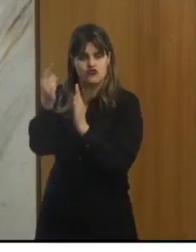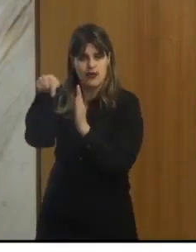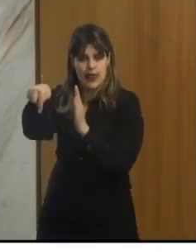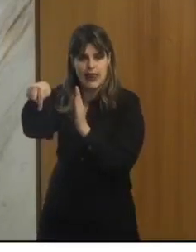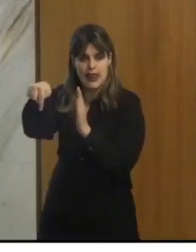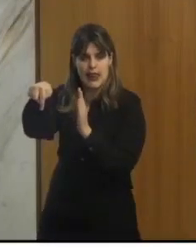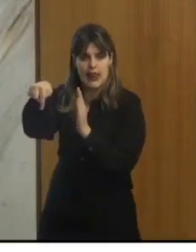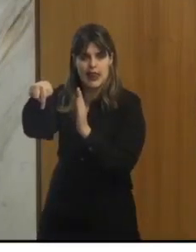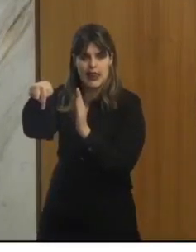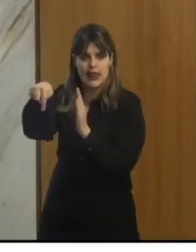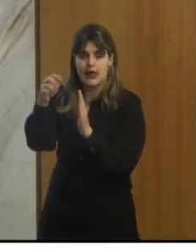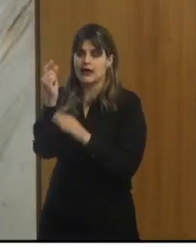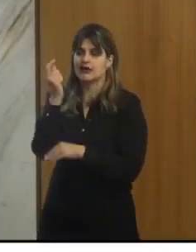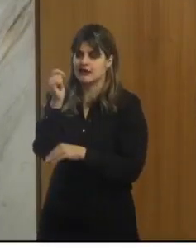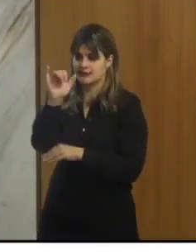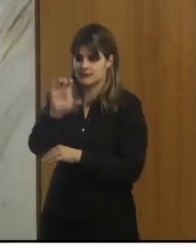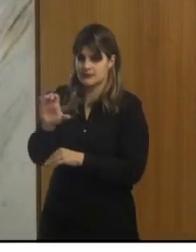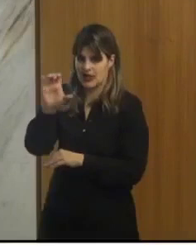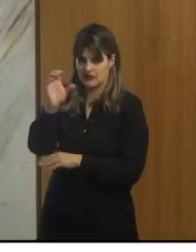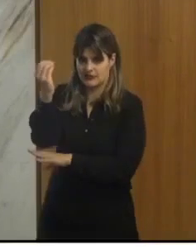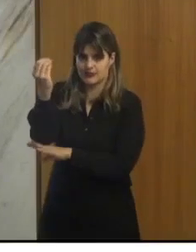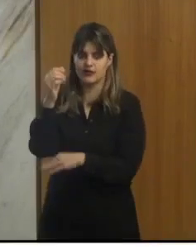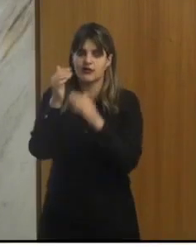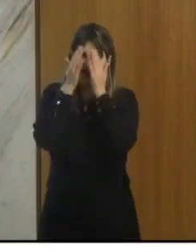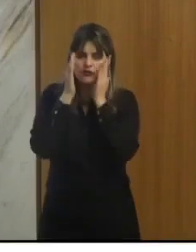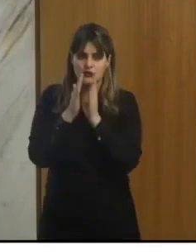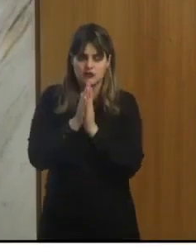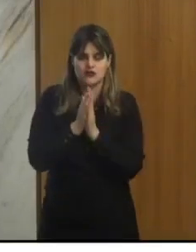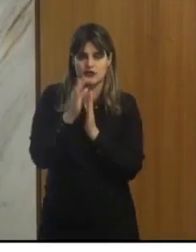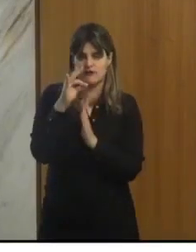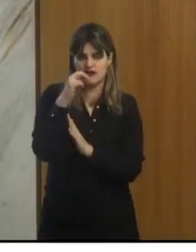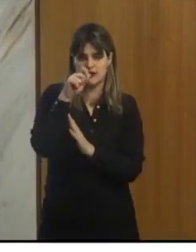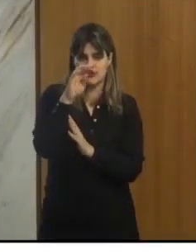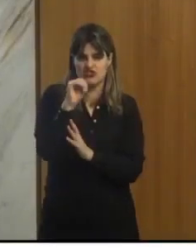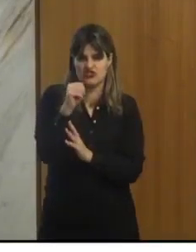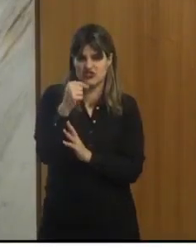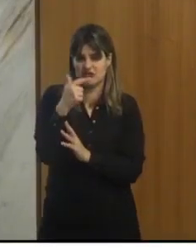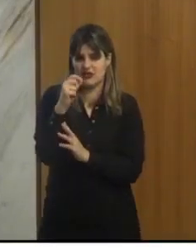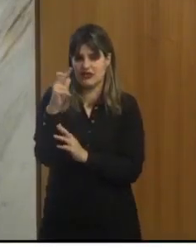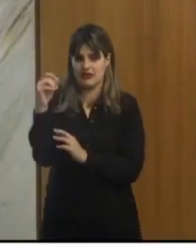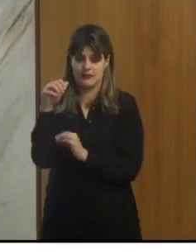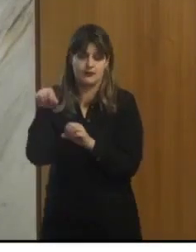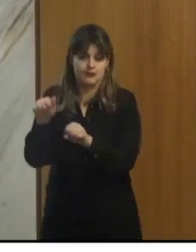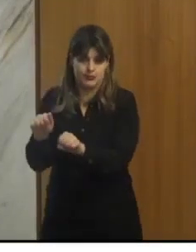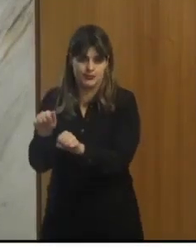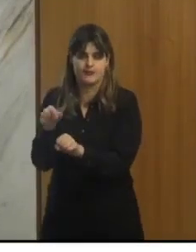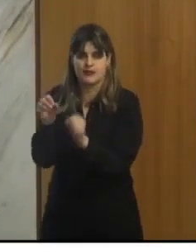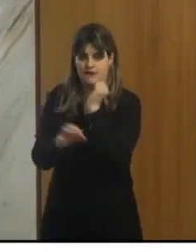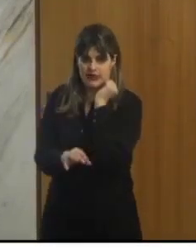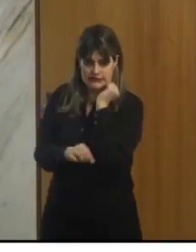onde estaria esta imagem, que é a imagem Nossa Senhora de Finisterra, de Vila Nova de Anços.